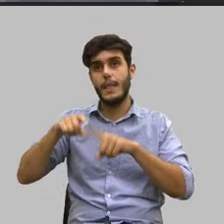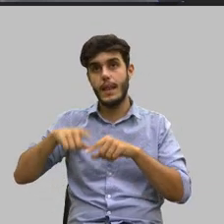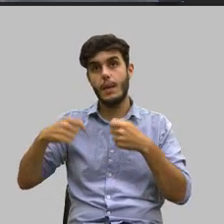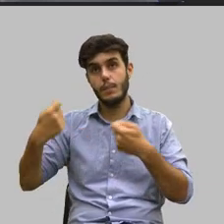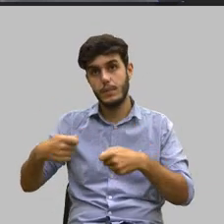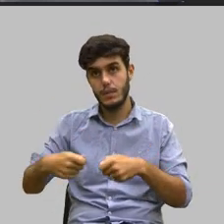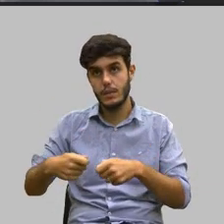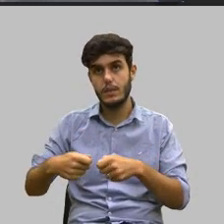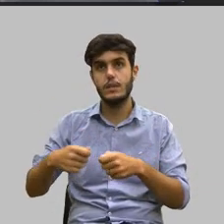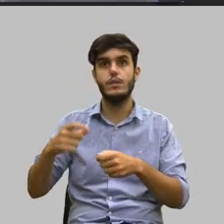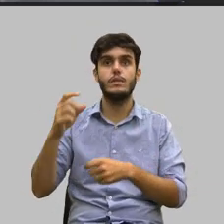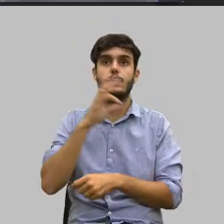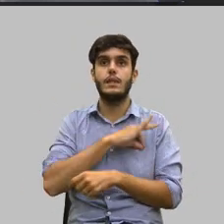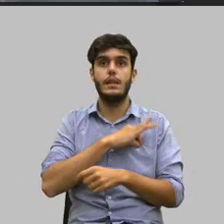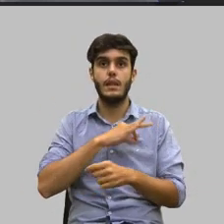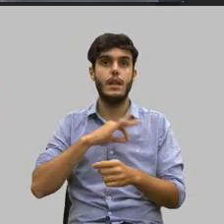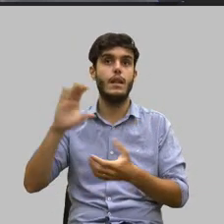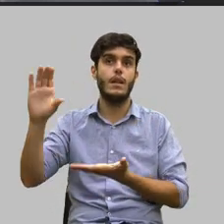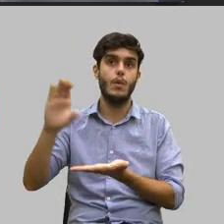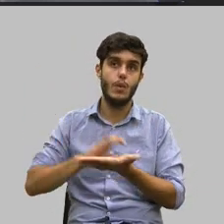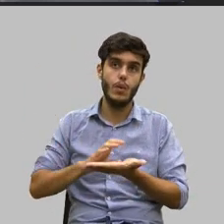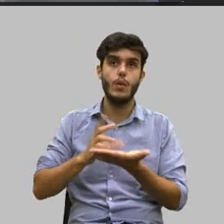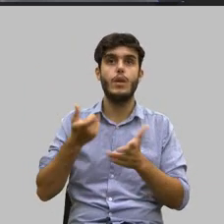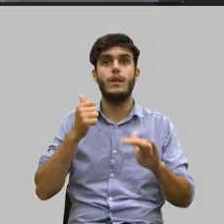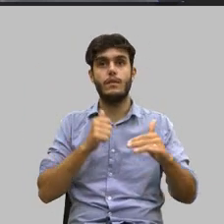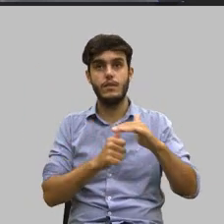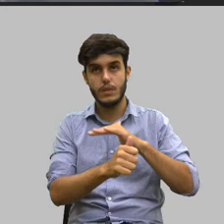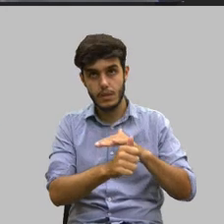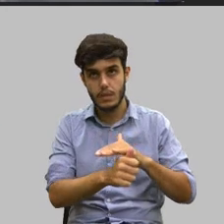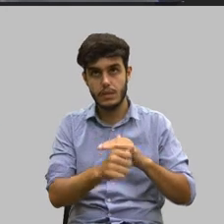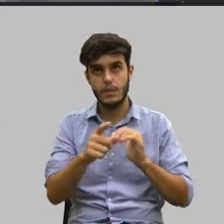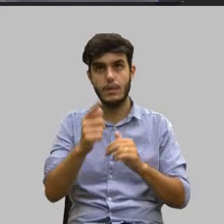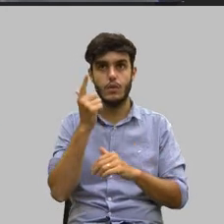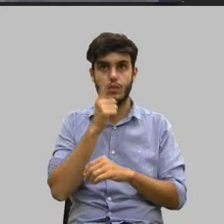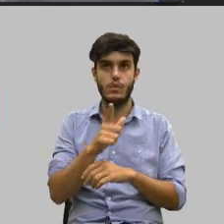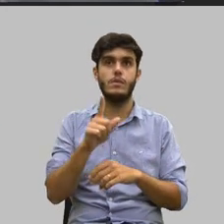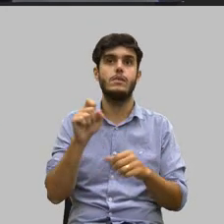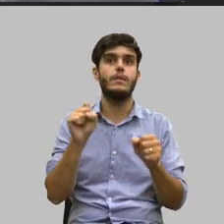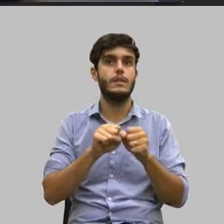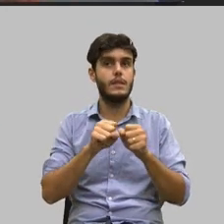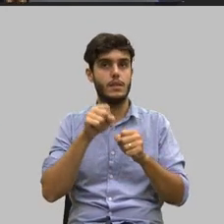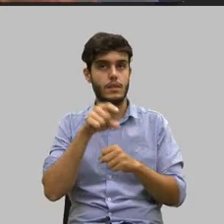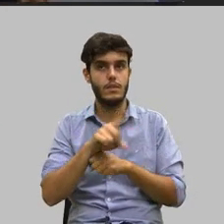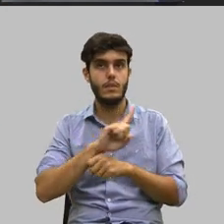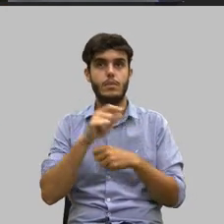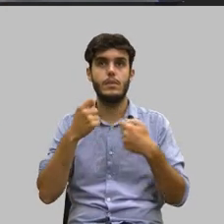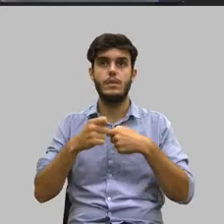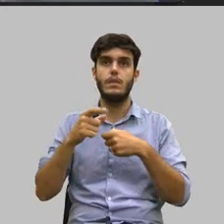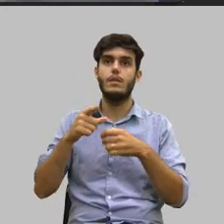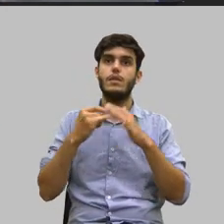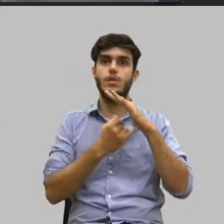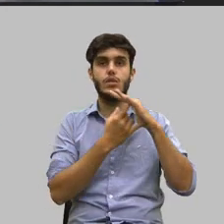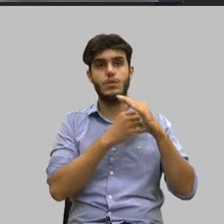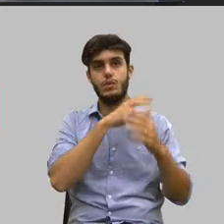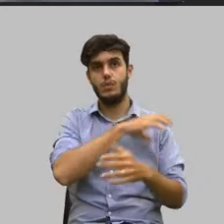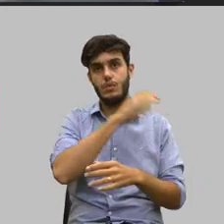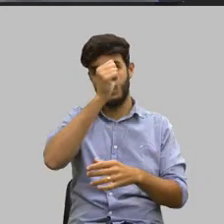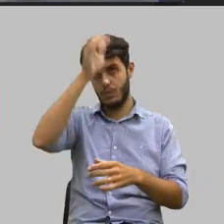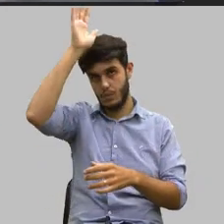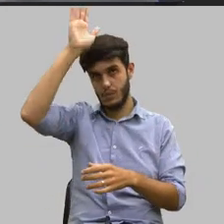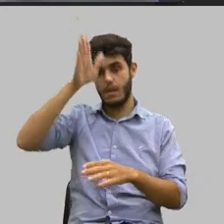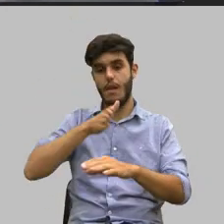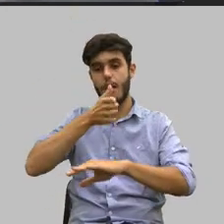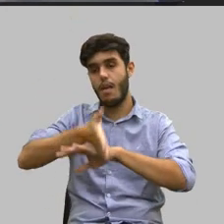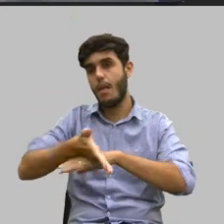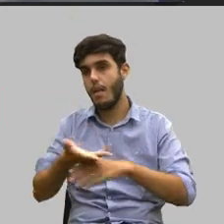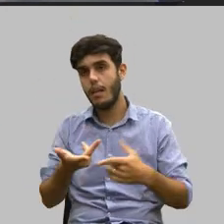os salários corretos o investimento correto ela consegue cumprir ela não precisa que uma instituição entre dentro dela